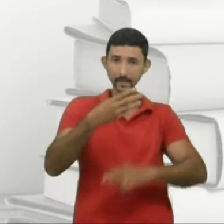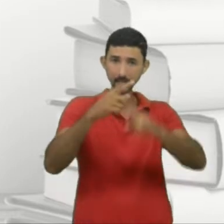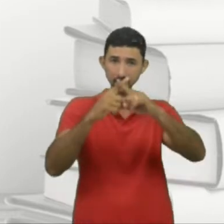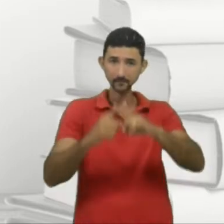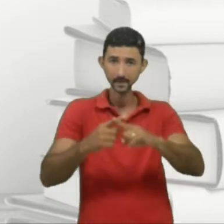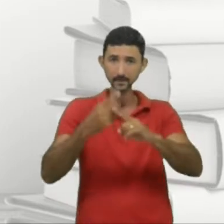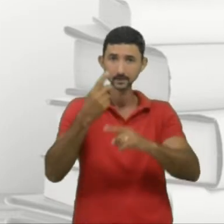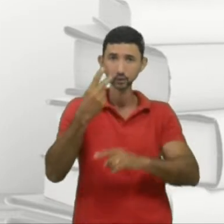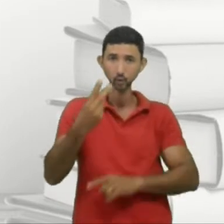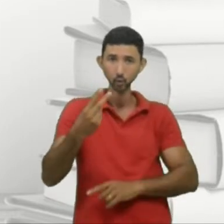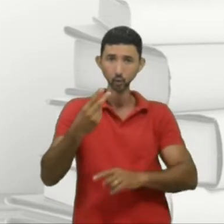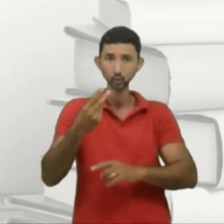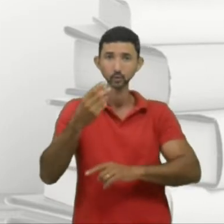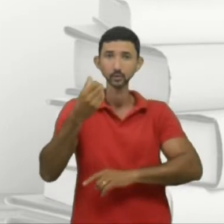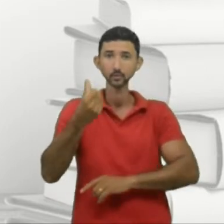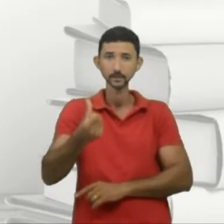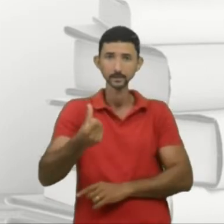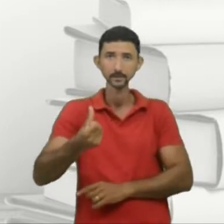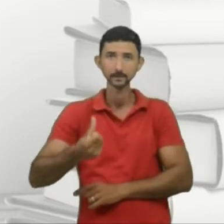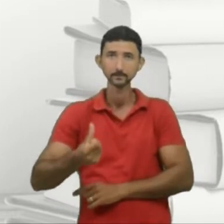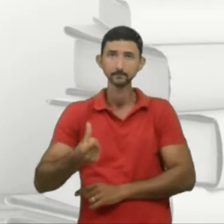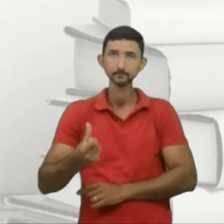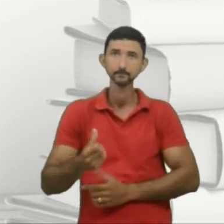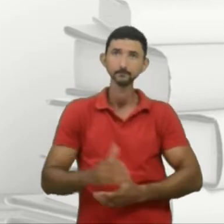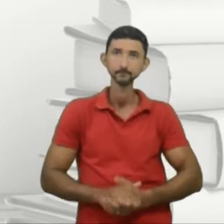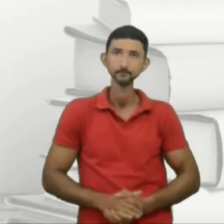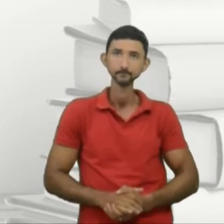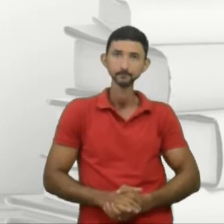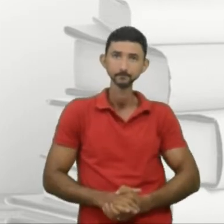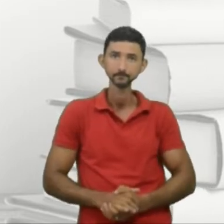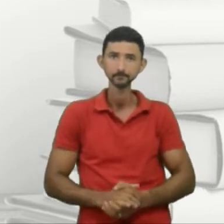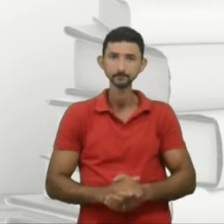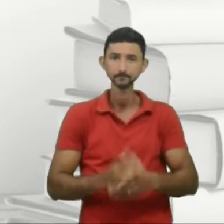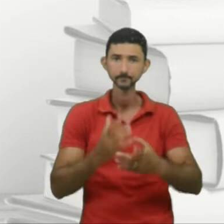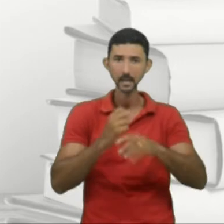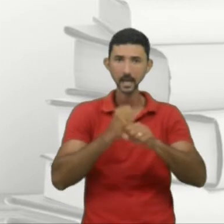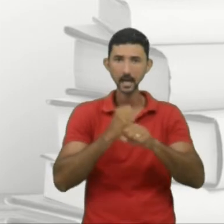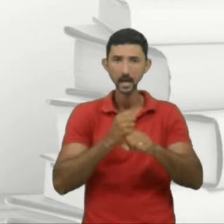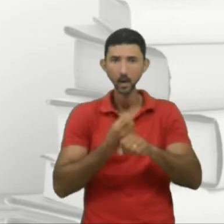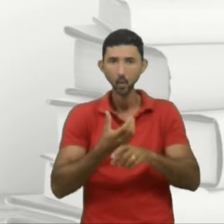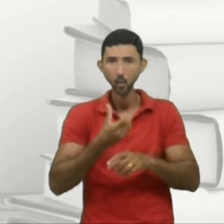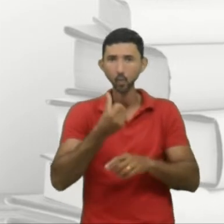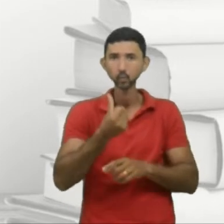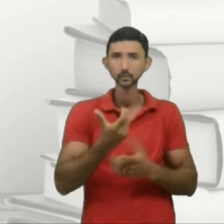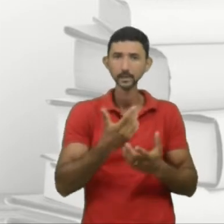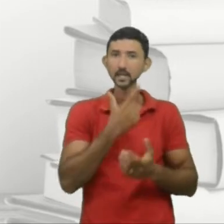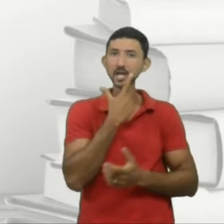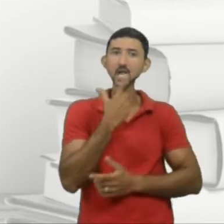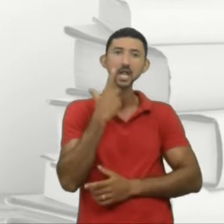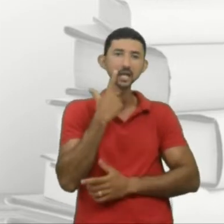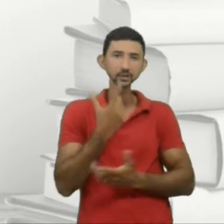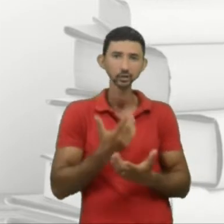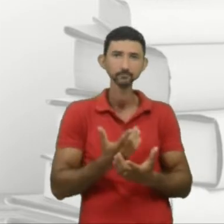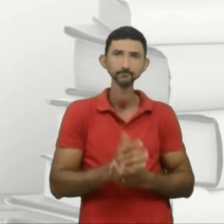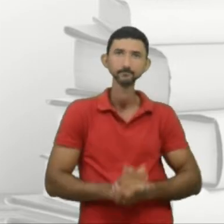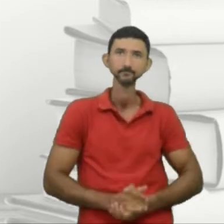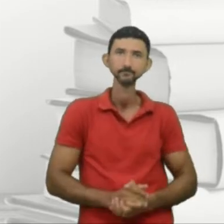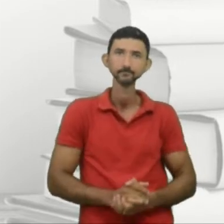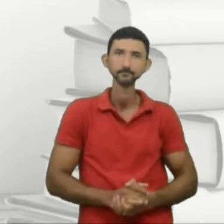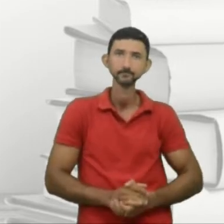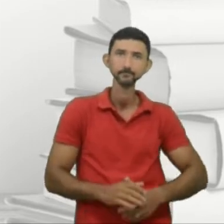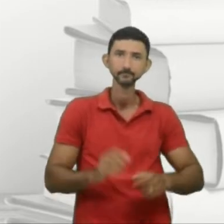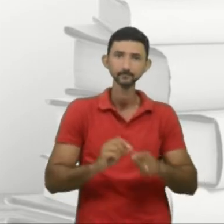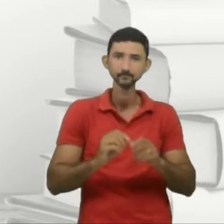a 6. O número de opções de suco multiplicado pelo número de opções de lanche natural. E eu vou ter